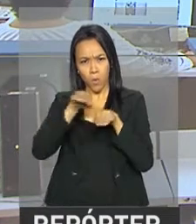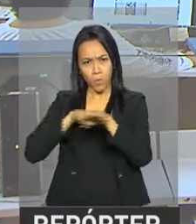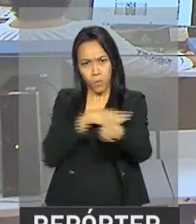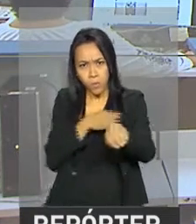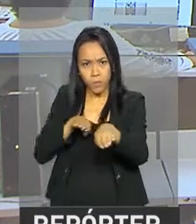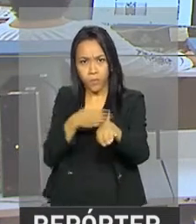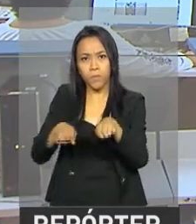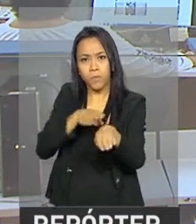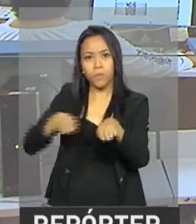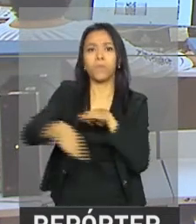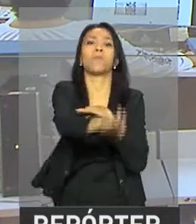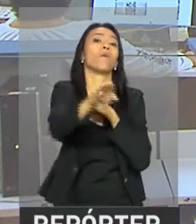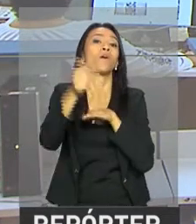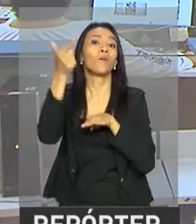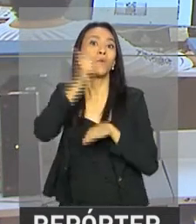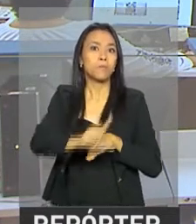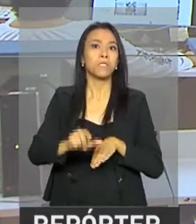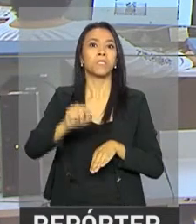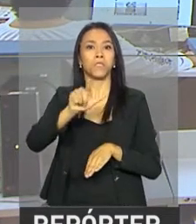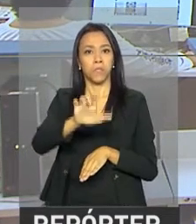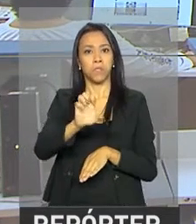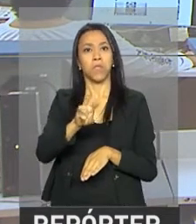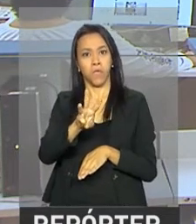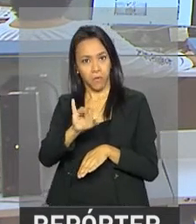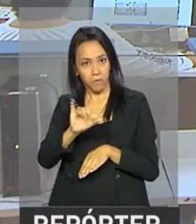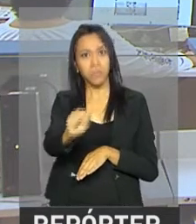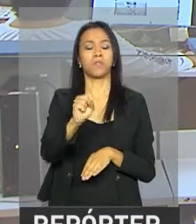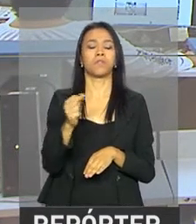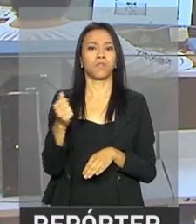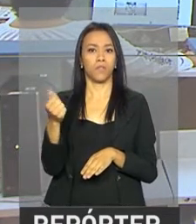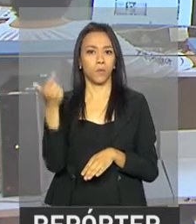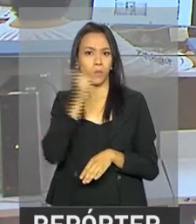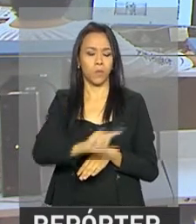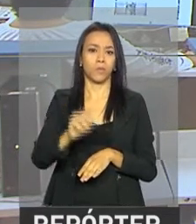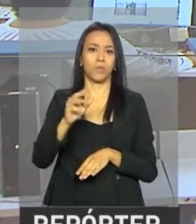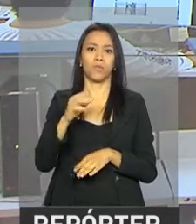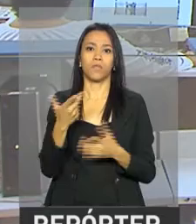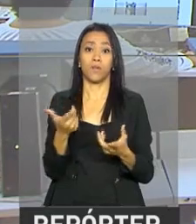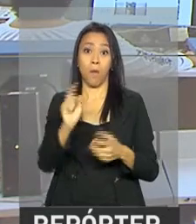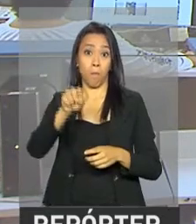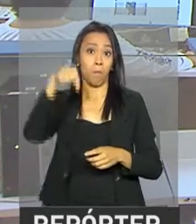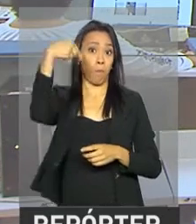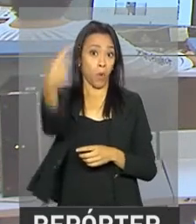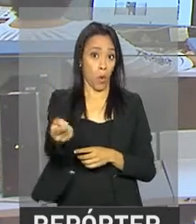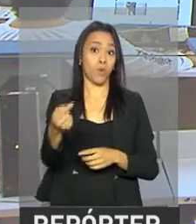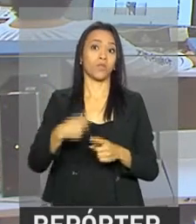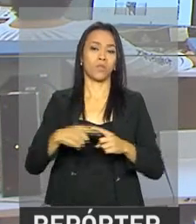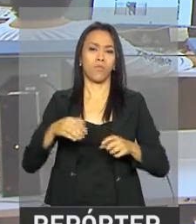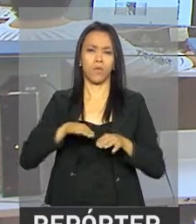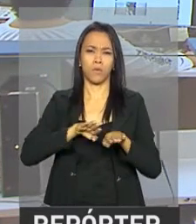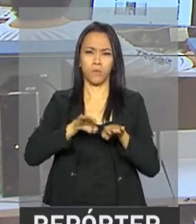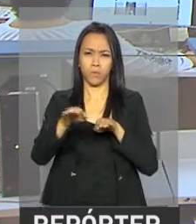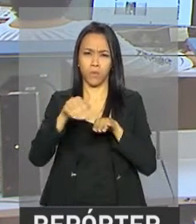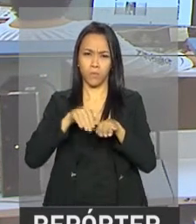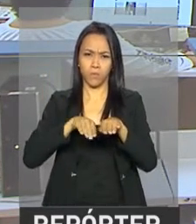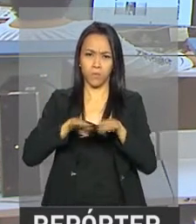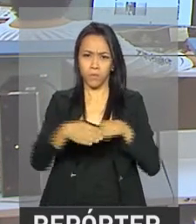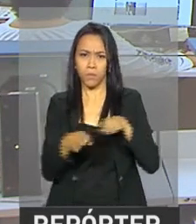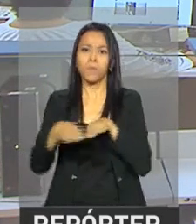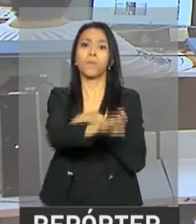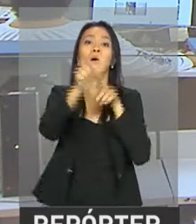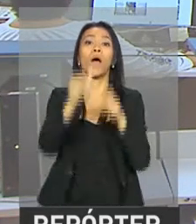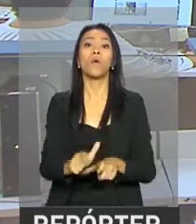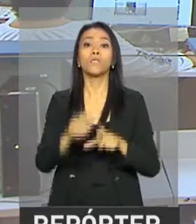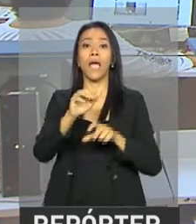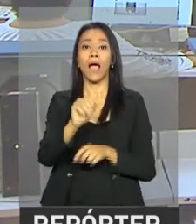Hamilton venceu o GP e adiou a decisão do título para a próxima corrida lá em Abu Dhabi, nos Emirados Árabes.